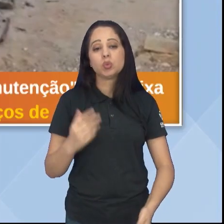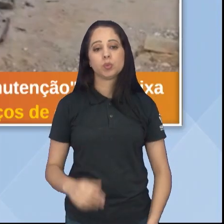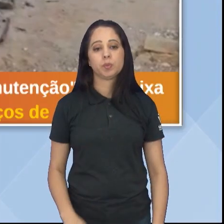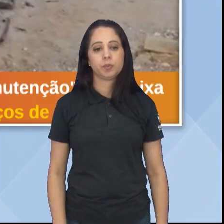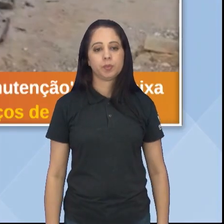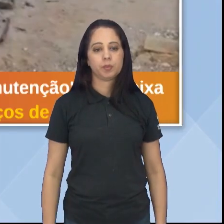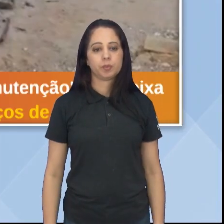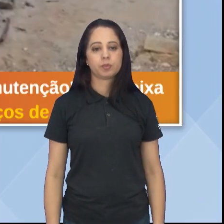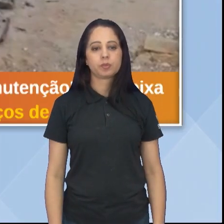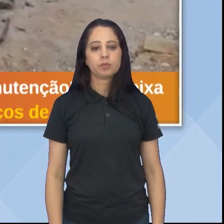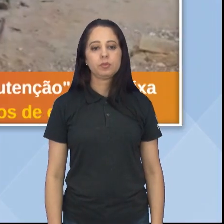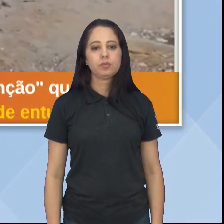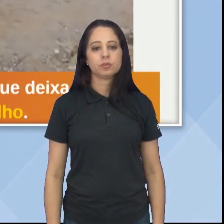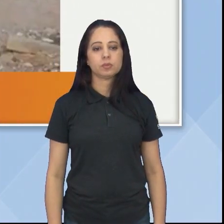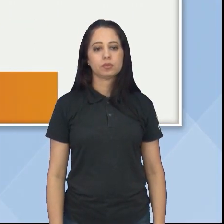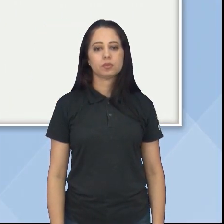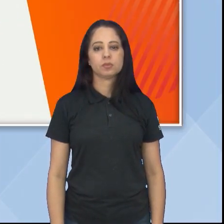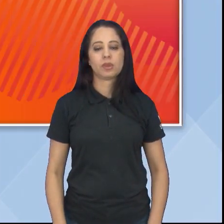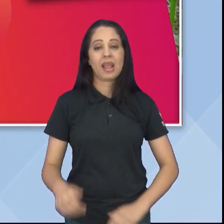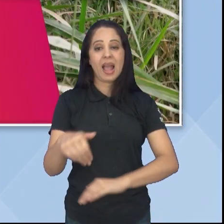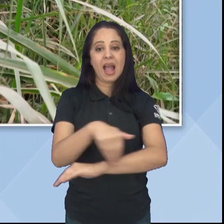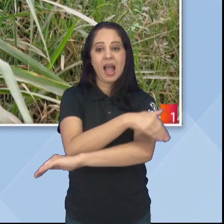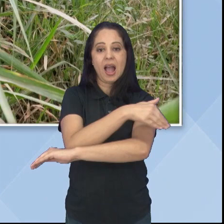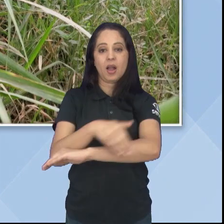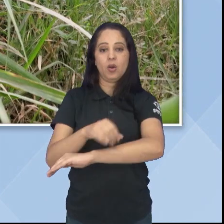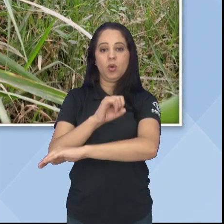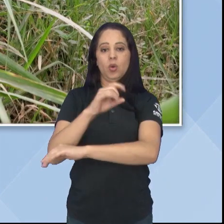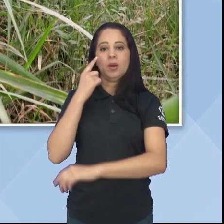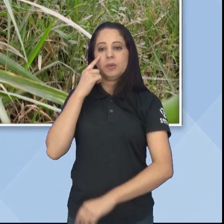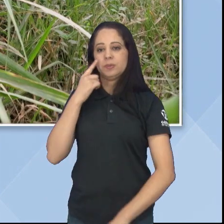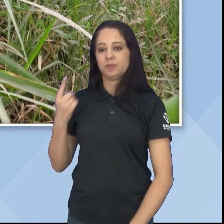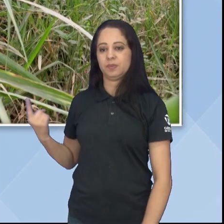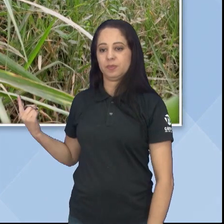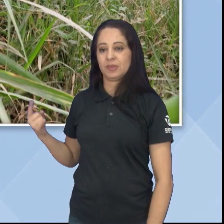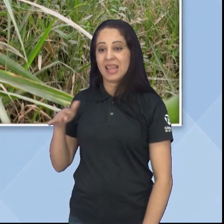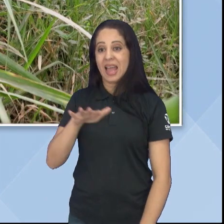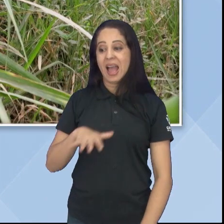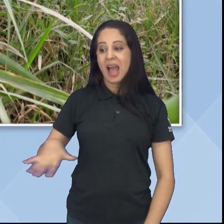Bom, vamos lá para a estrada do Jaguari, região norte.